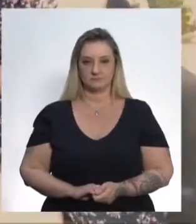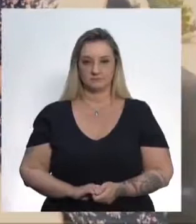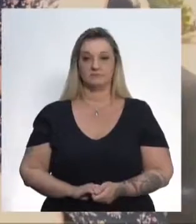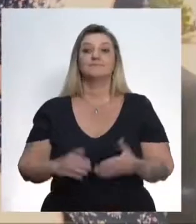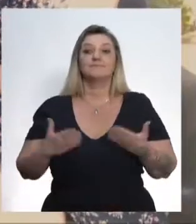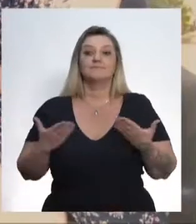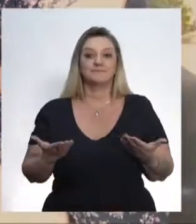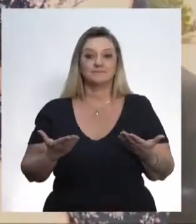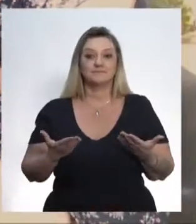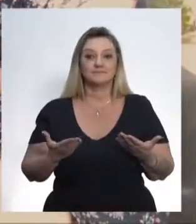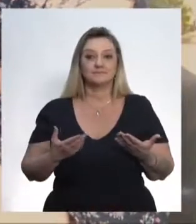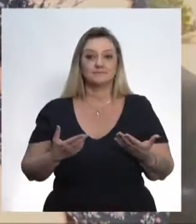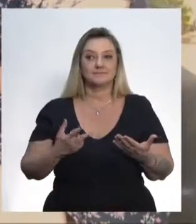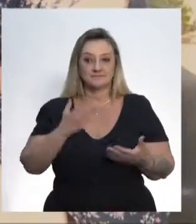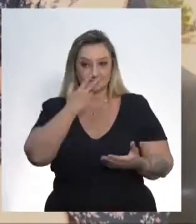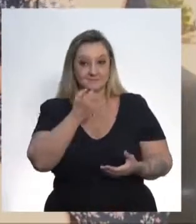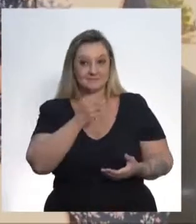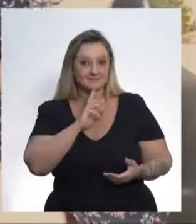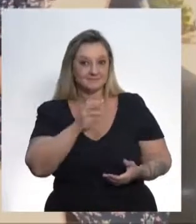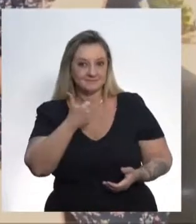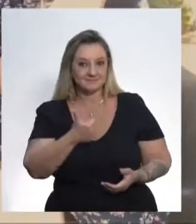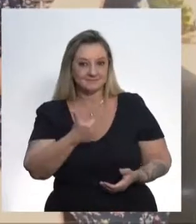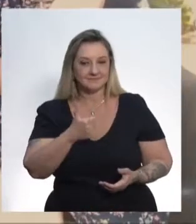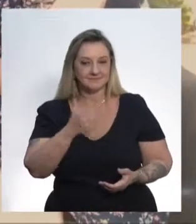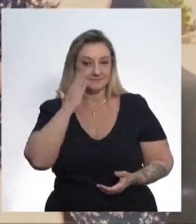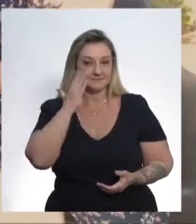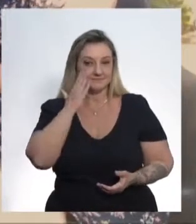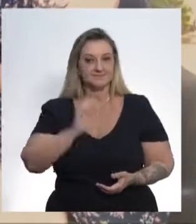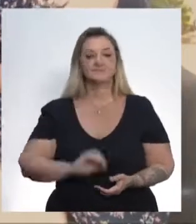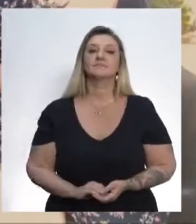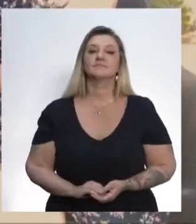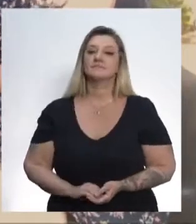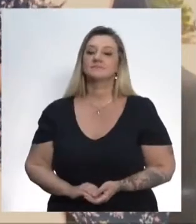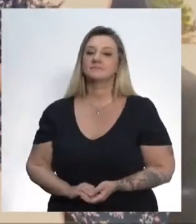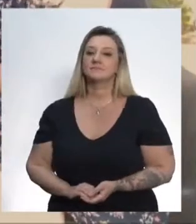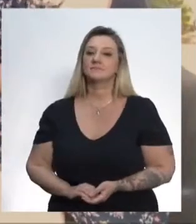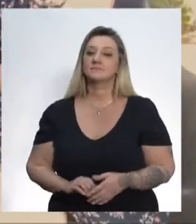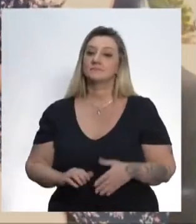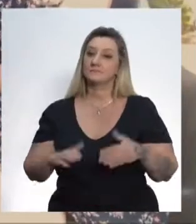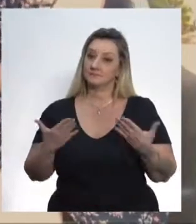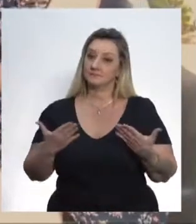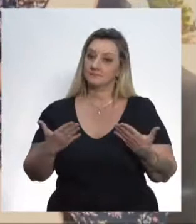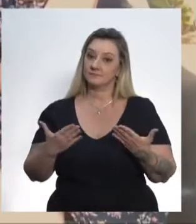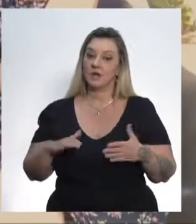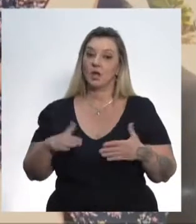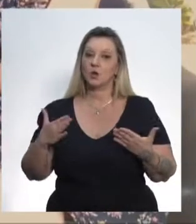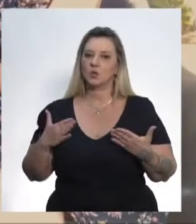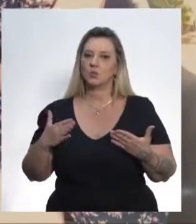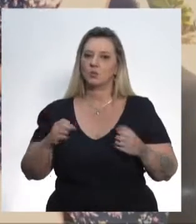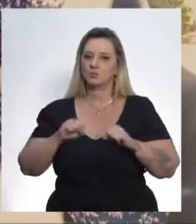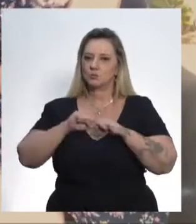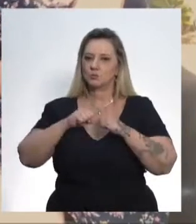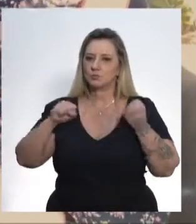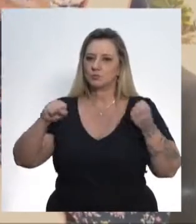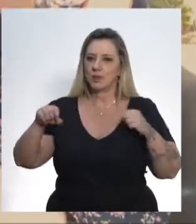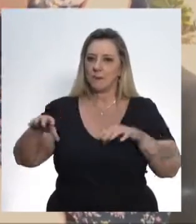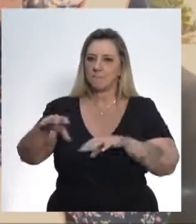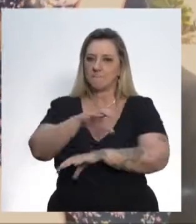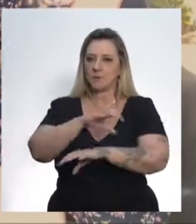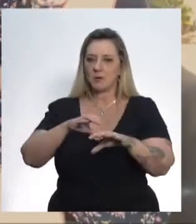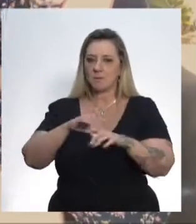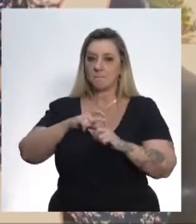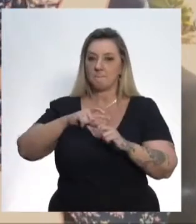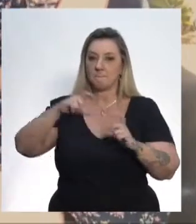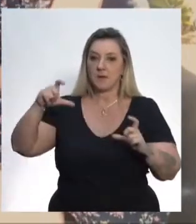E aí, acha que se saiu bem? Vamos ver? Bom, qual é esse grande bioma que ocupa a